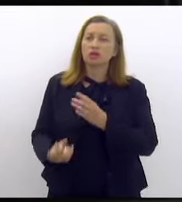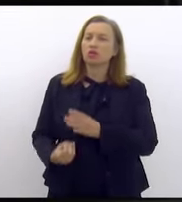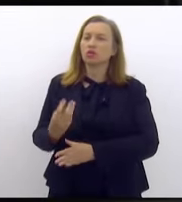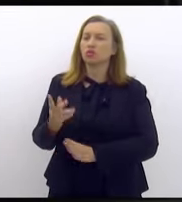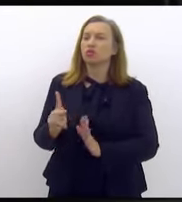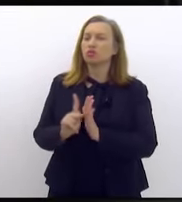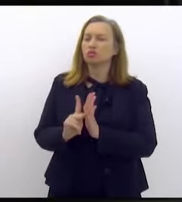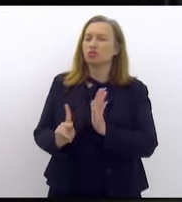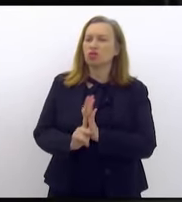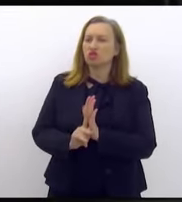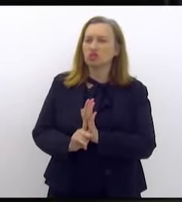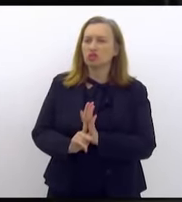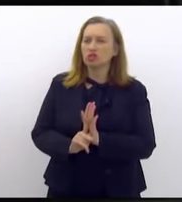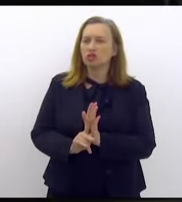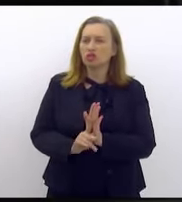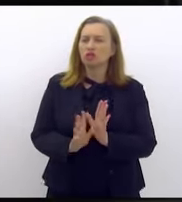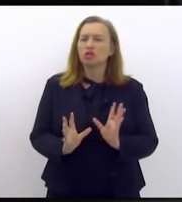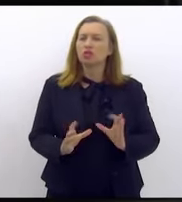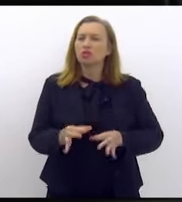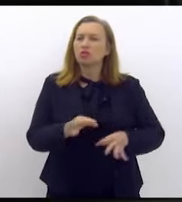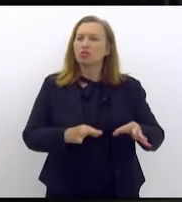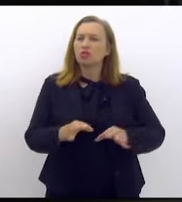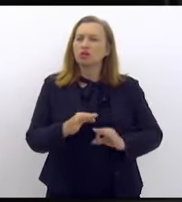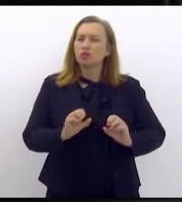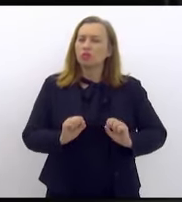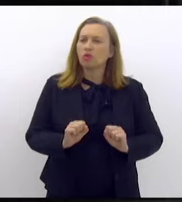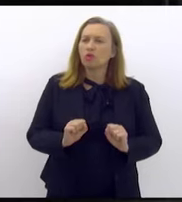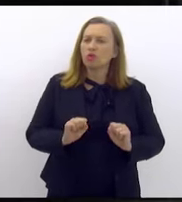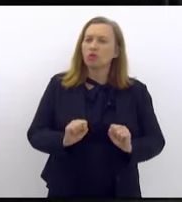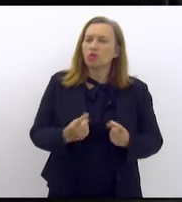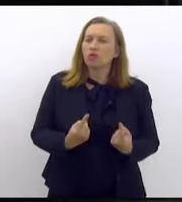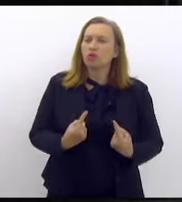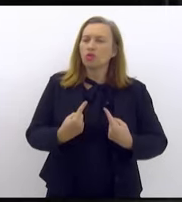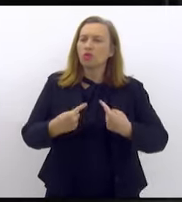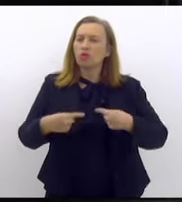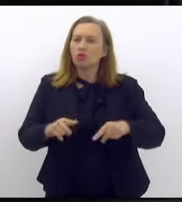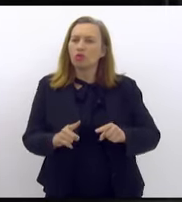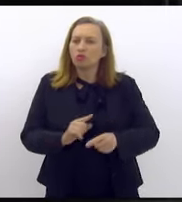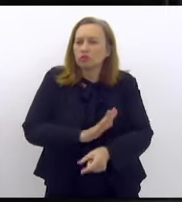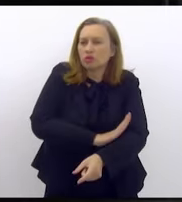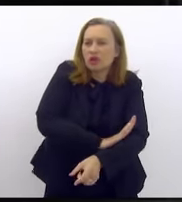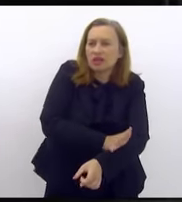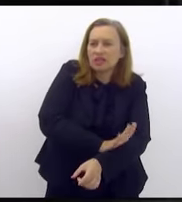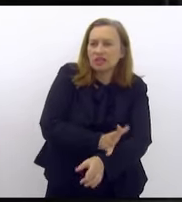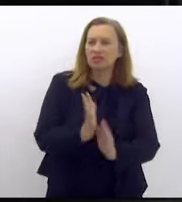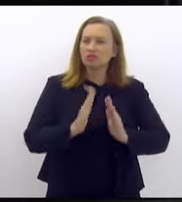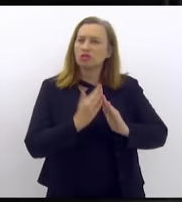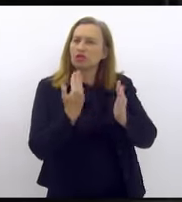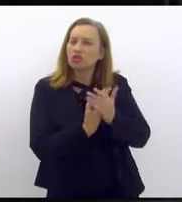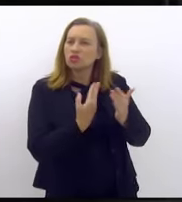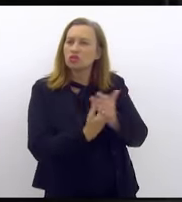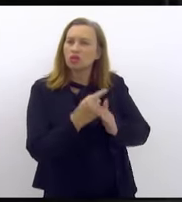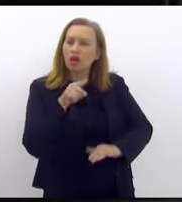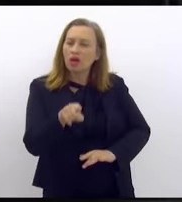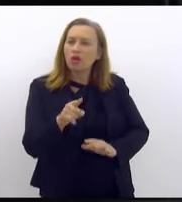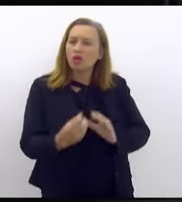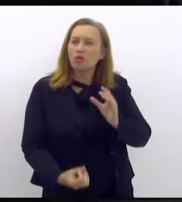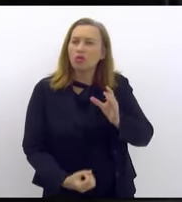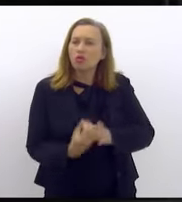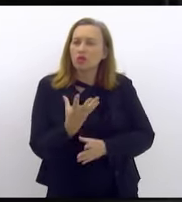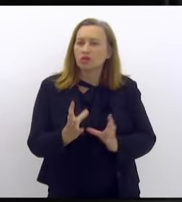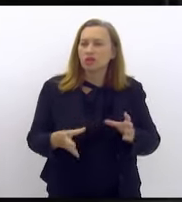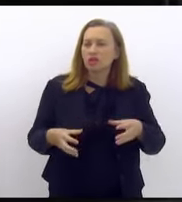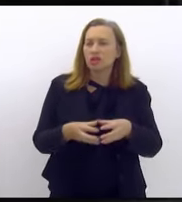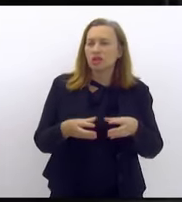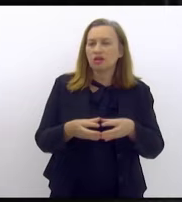que institui o Programa Permanente de Enfrentamento ao Racismo nas Escolas. Esse é um projeto feito em conjunto com a deputada